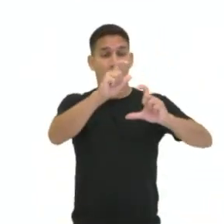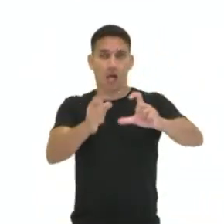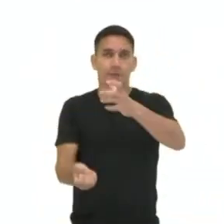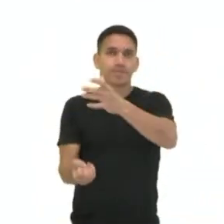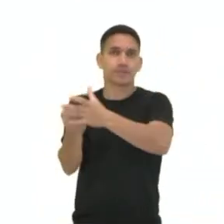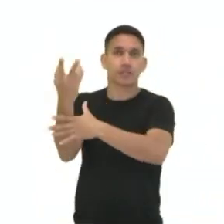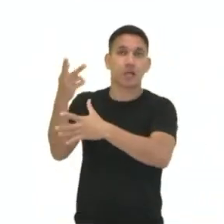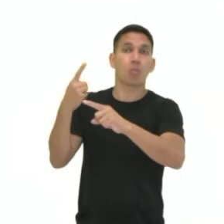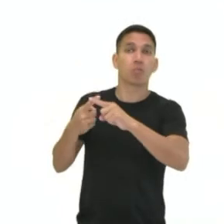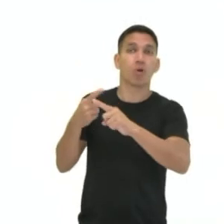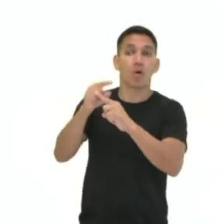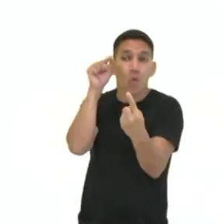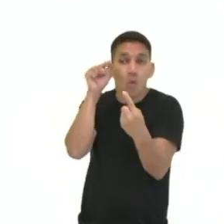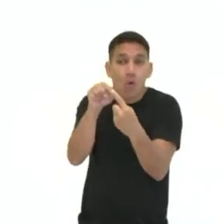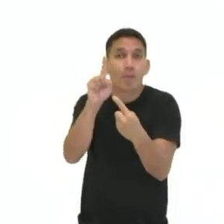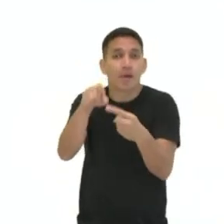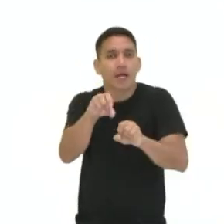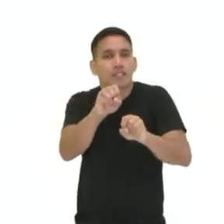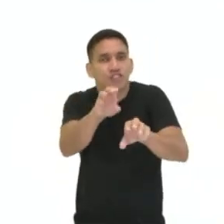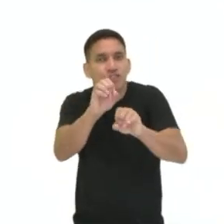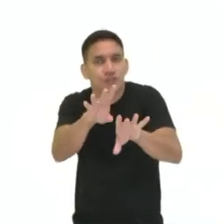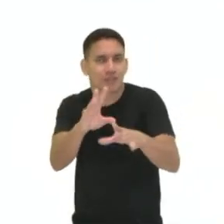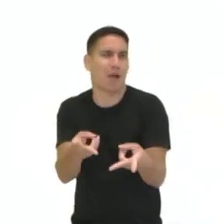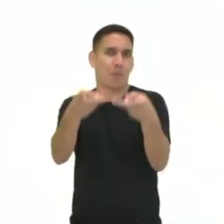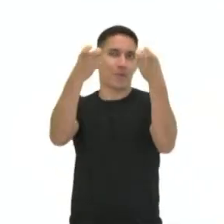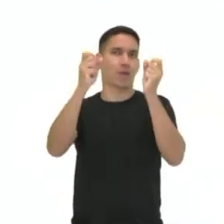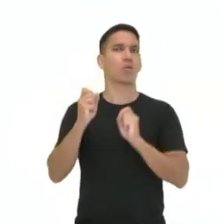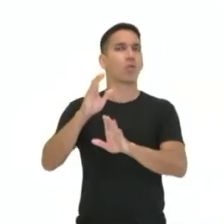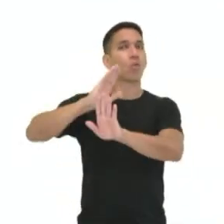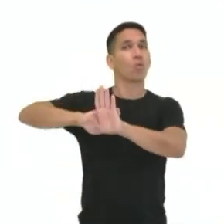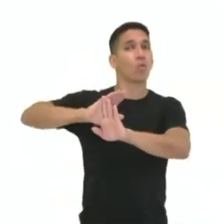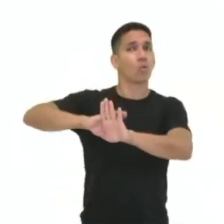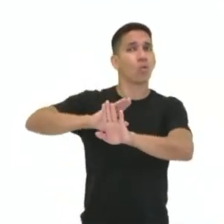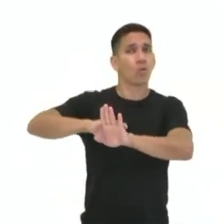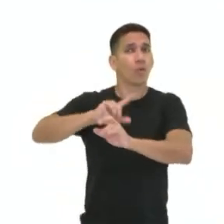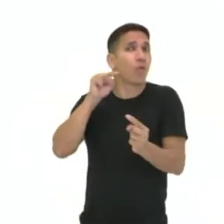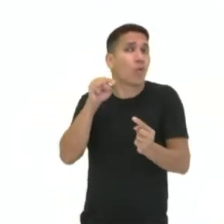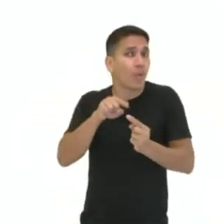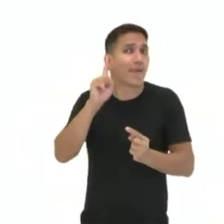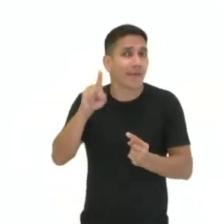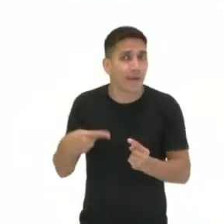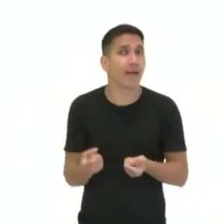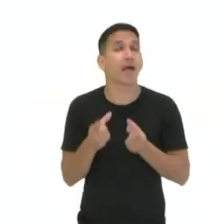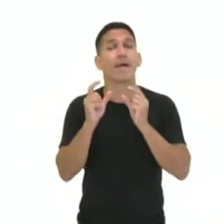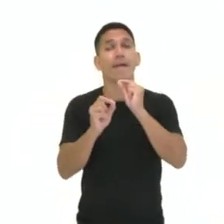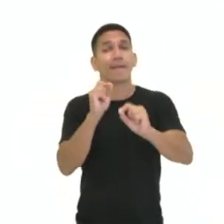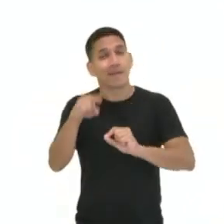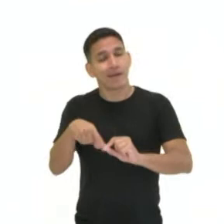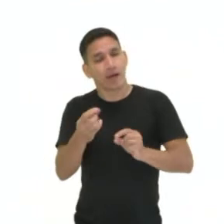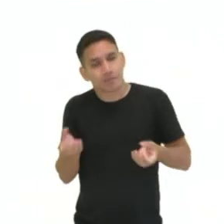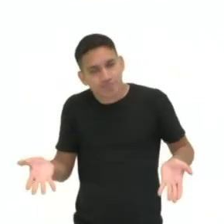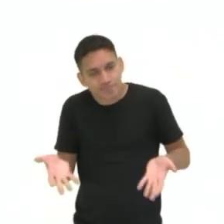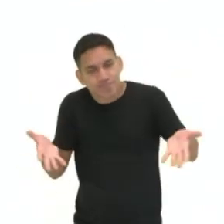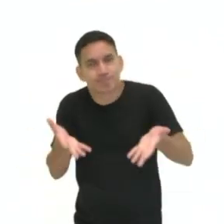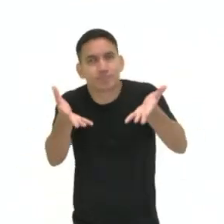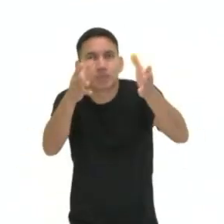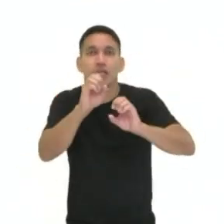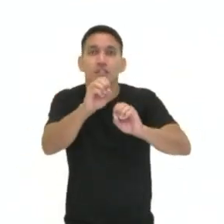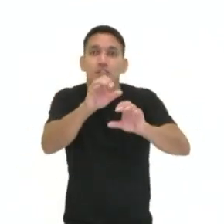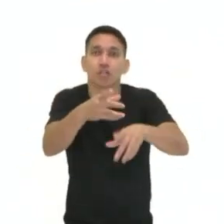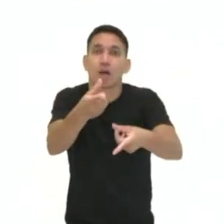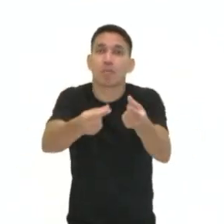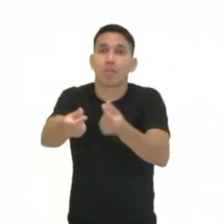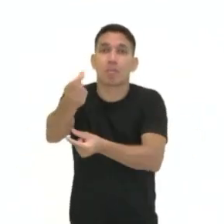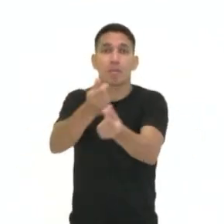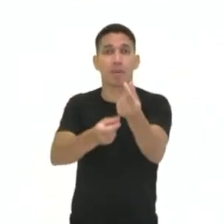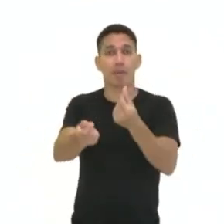para ser um material educativo. A gente percebe que tem ali, né, uma intencionalidade de promover a educação